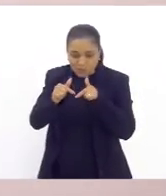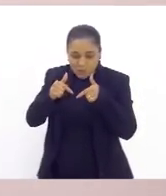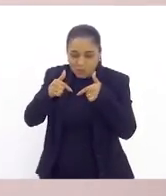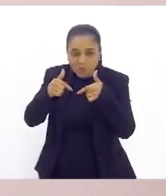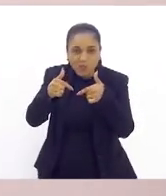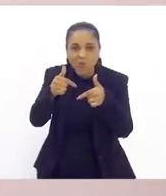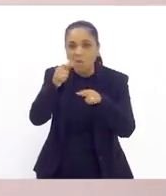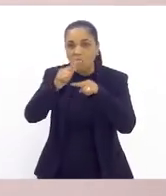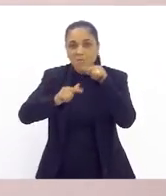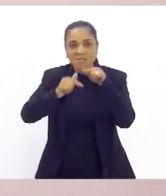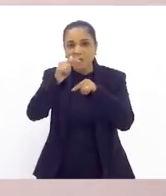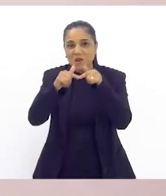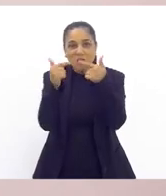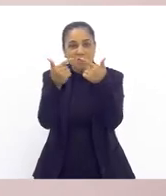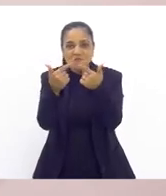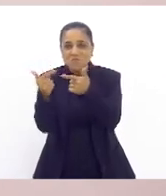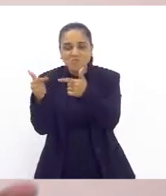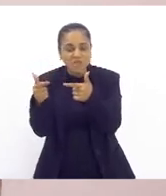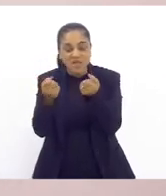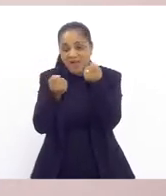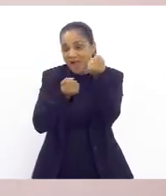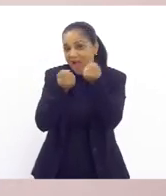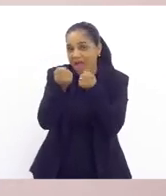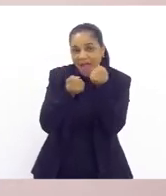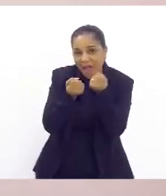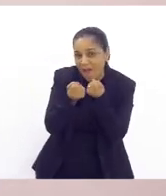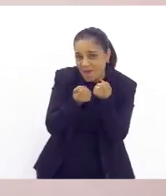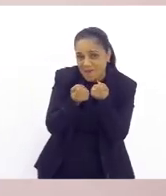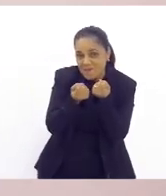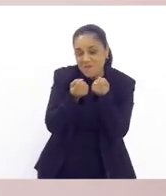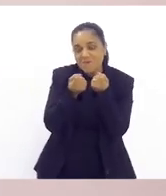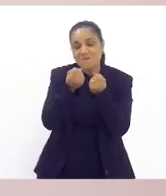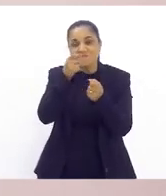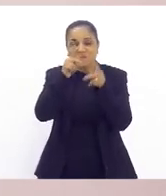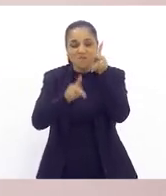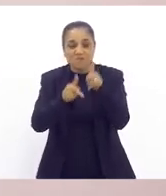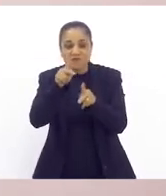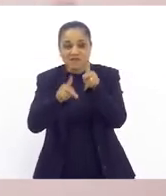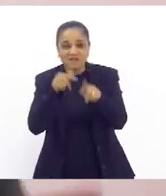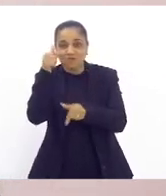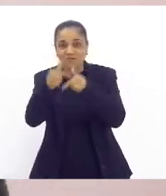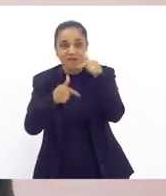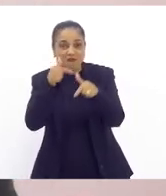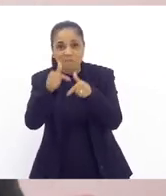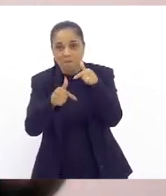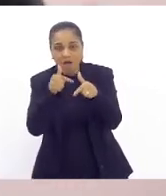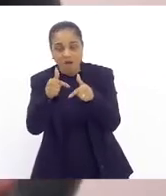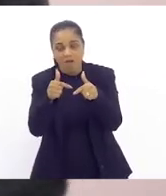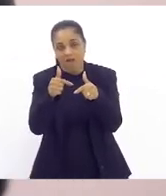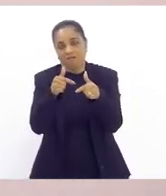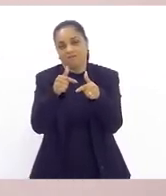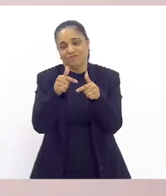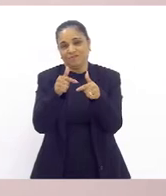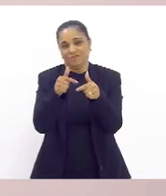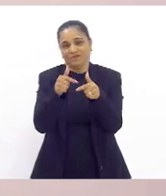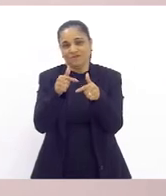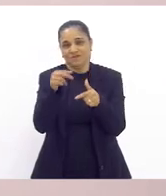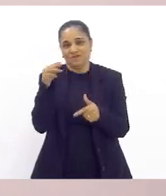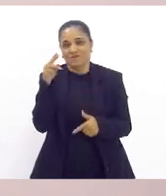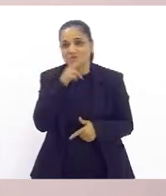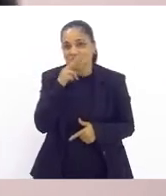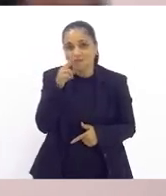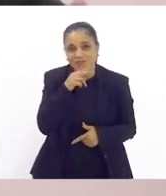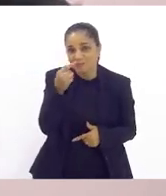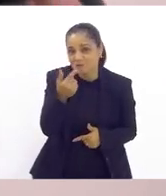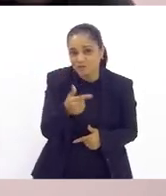maquinário se não tem carro para atender a população que precisa em situações de emergência Quando acaba a energia na cidade